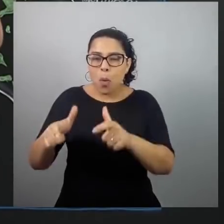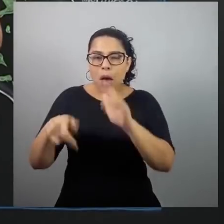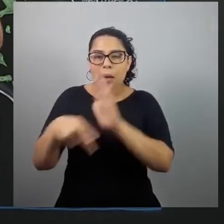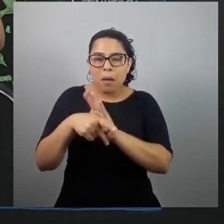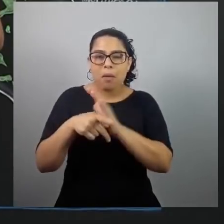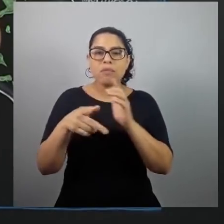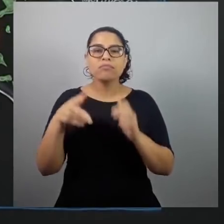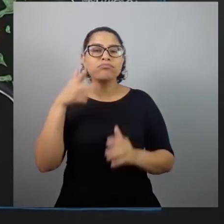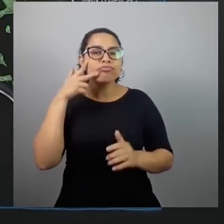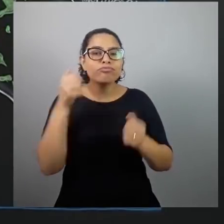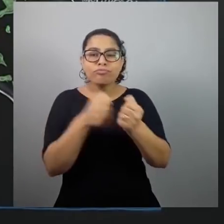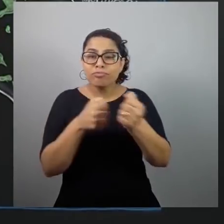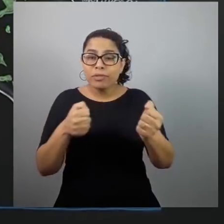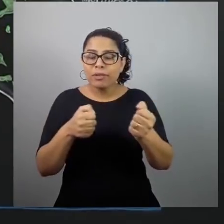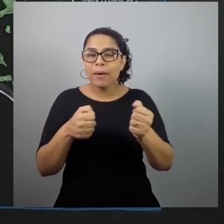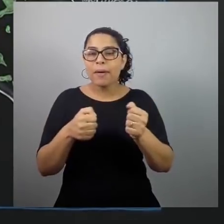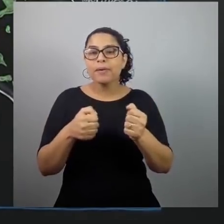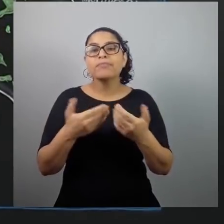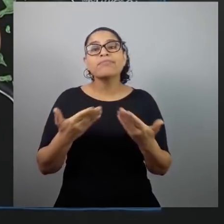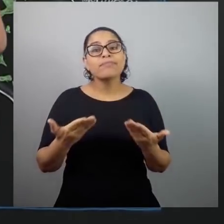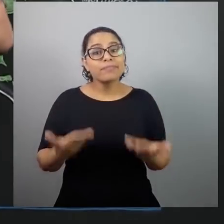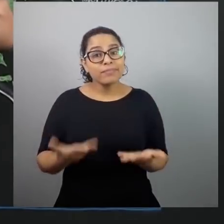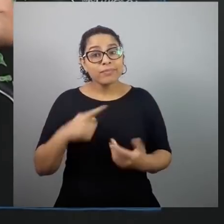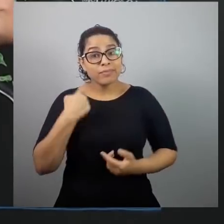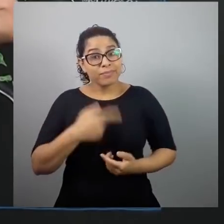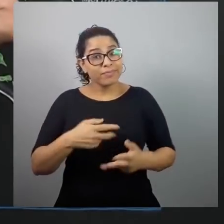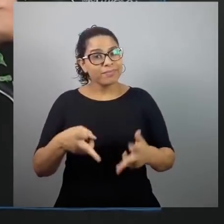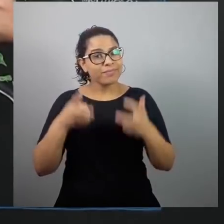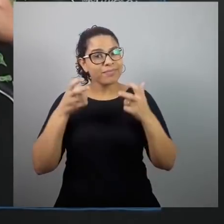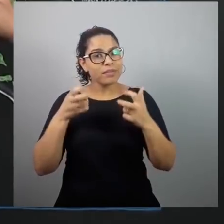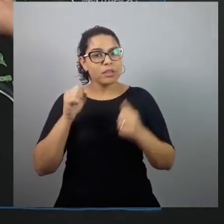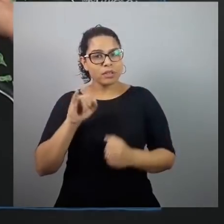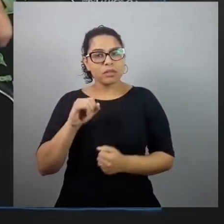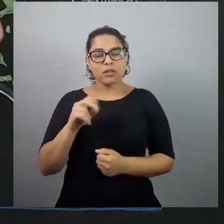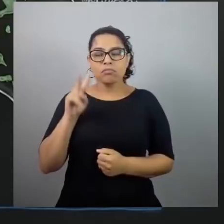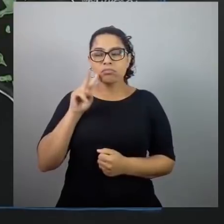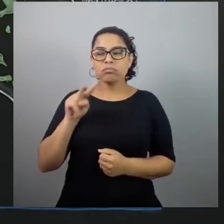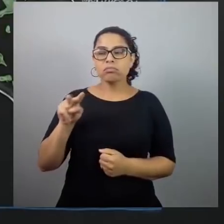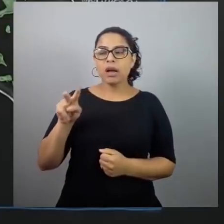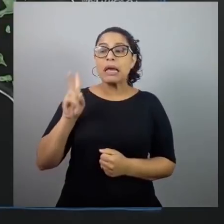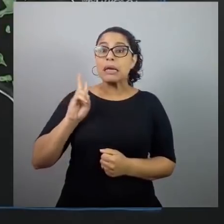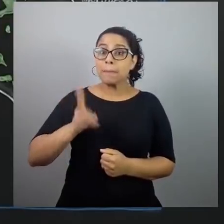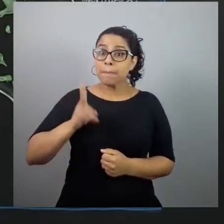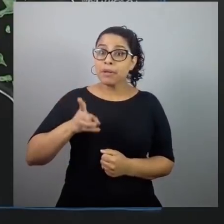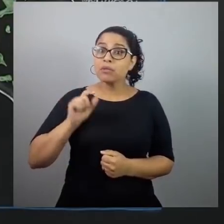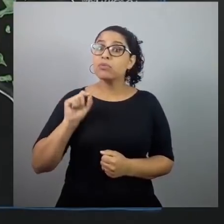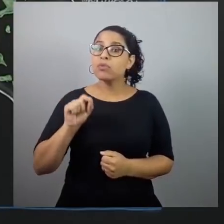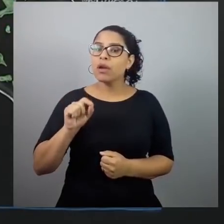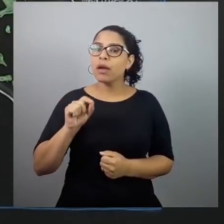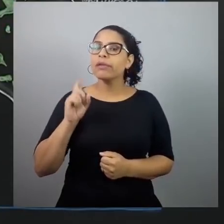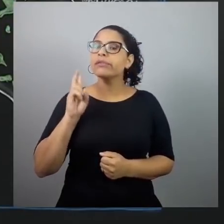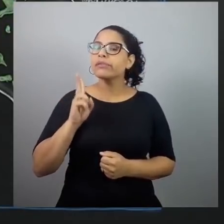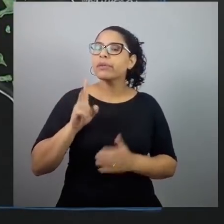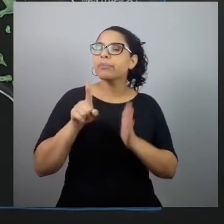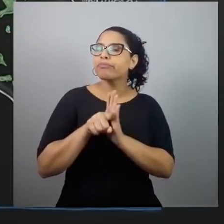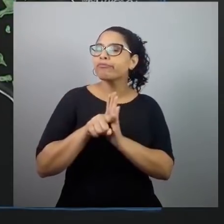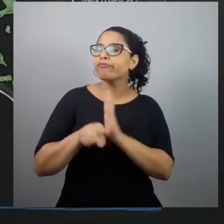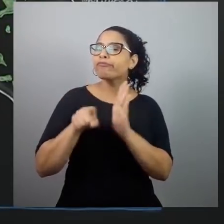etc. Só que a gente tem que prestar atenção, né? Se a gente vai com um olhar, a gente tem sempre que questionar as fontes, os documentos históricos, né? Esse é o